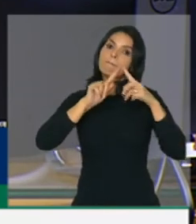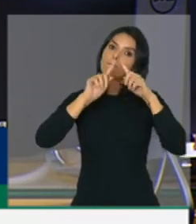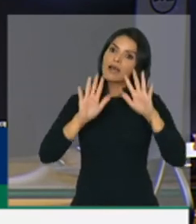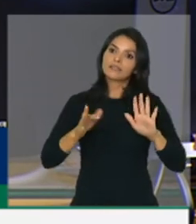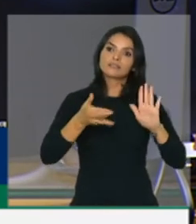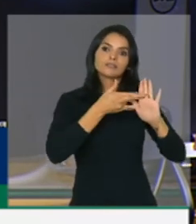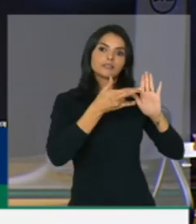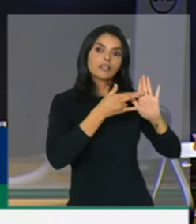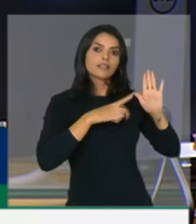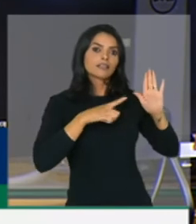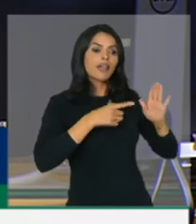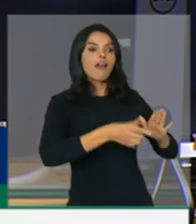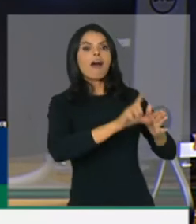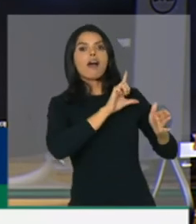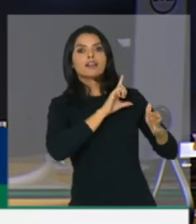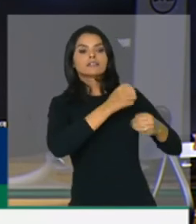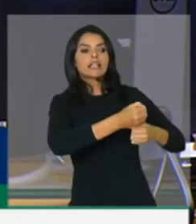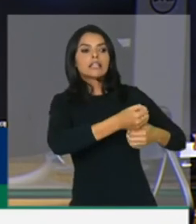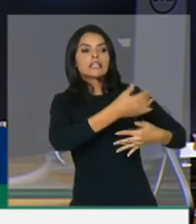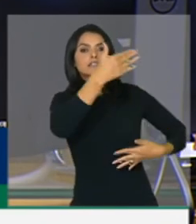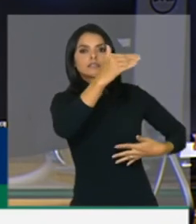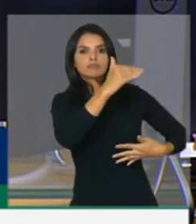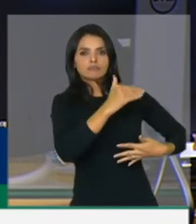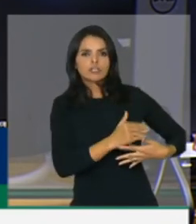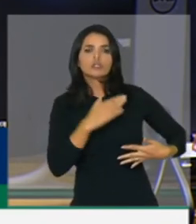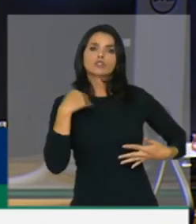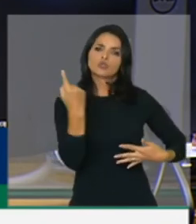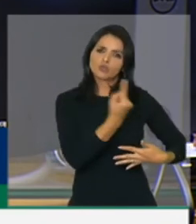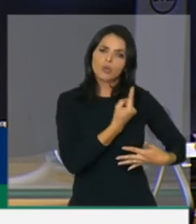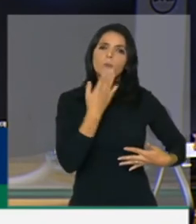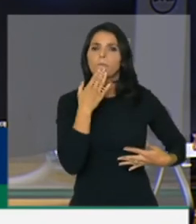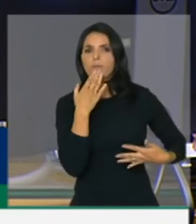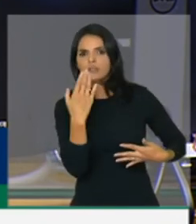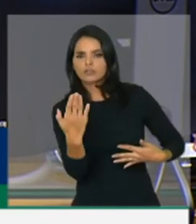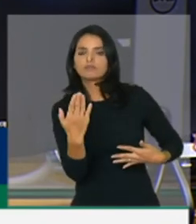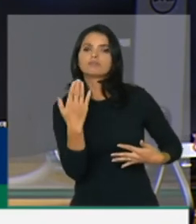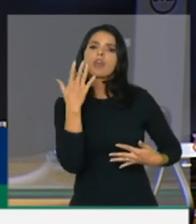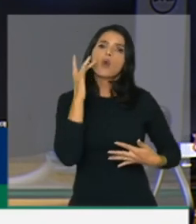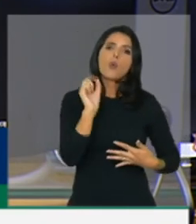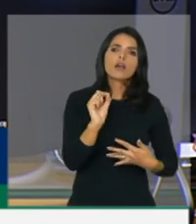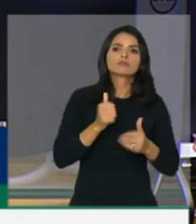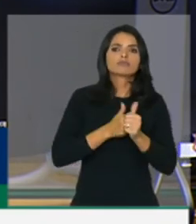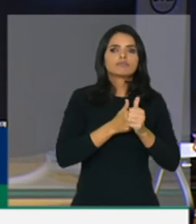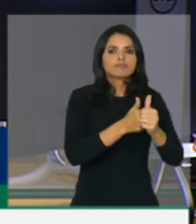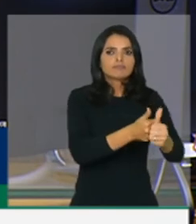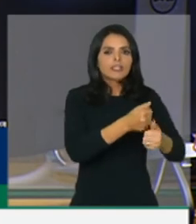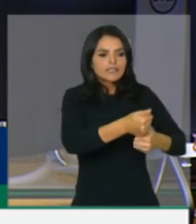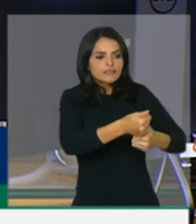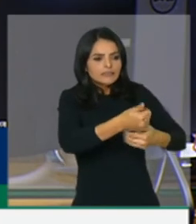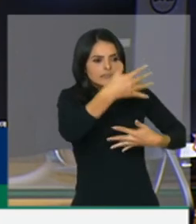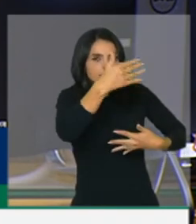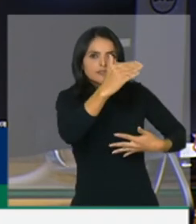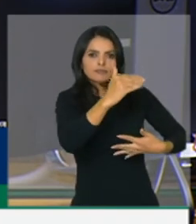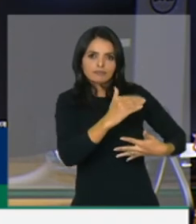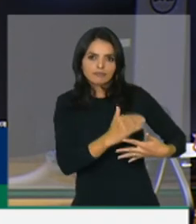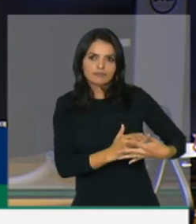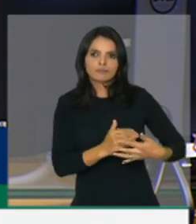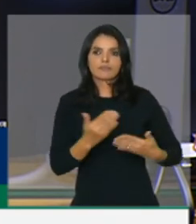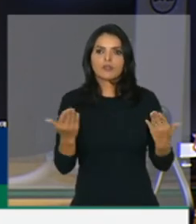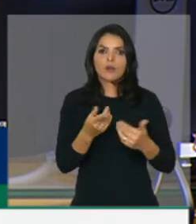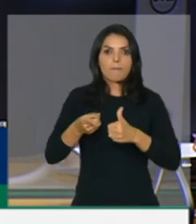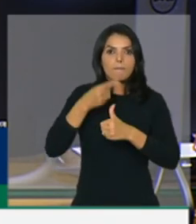tem uma lista de inscritos. E já que todo mundo está pedindo, eu acho que o mais correto é seguir a lista de inscrição. Como